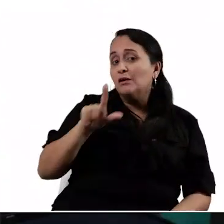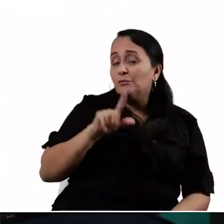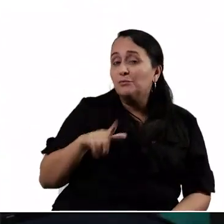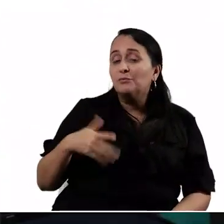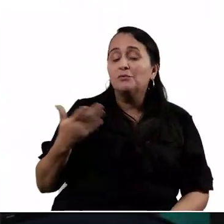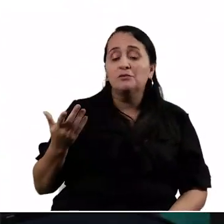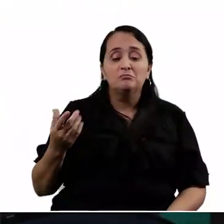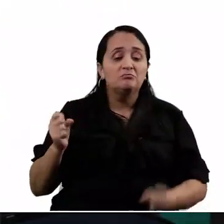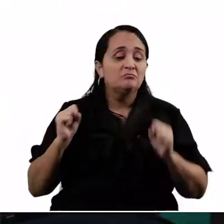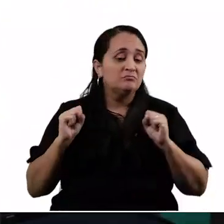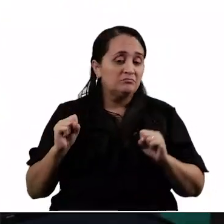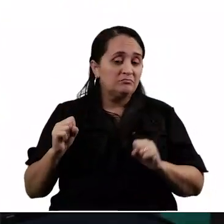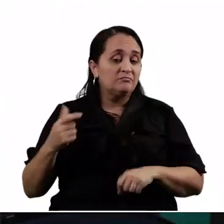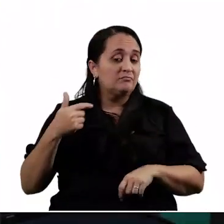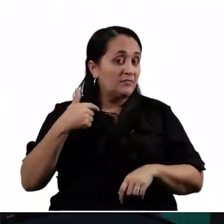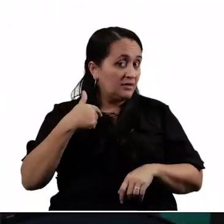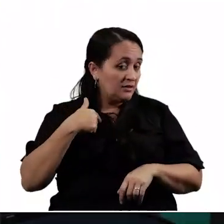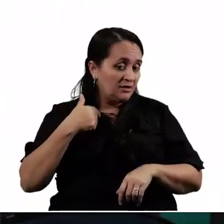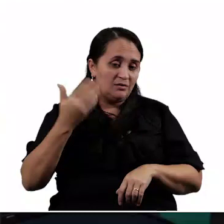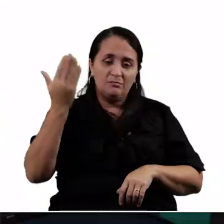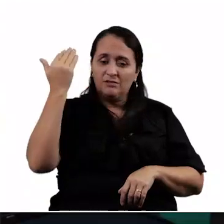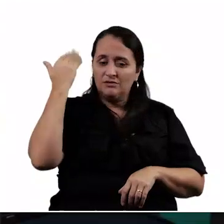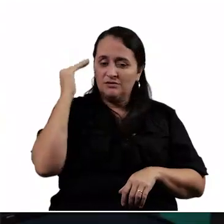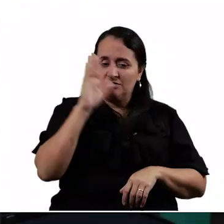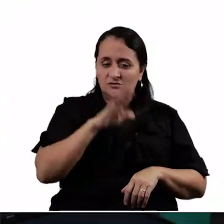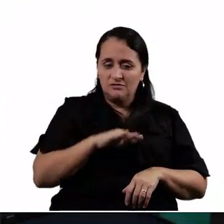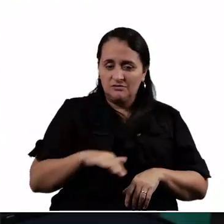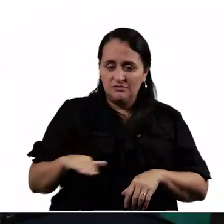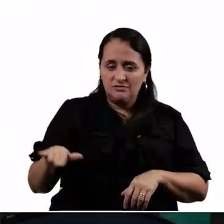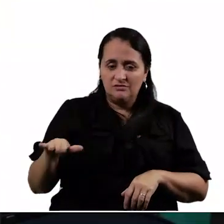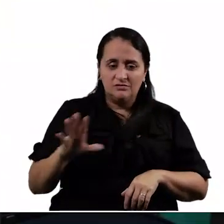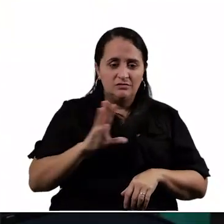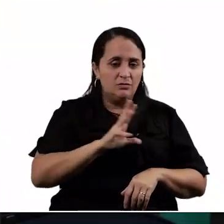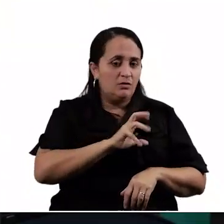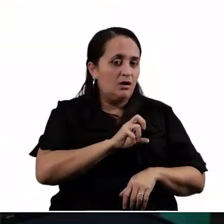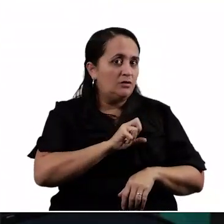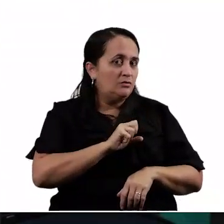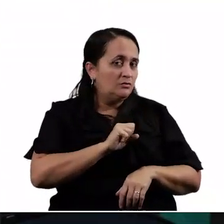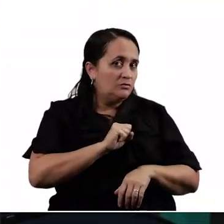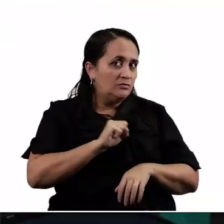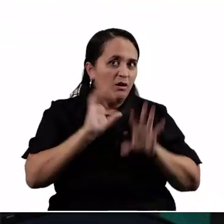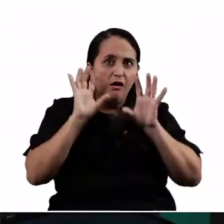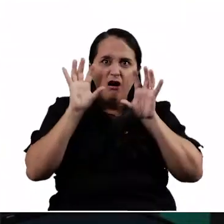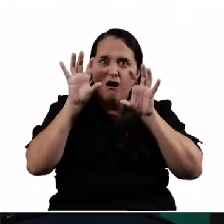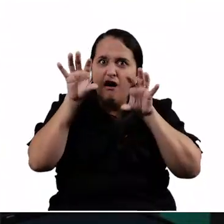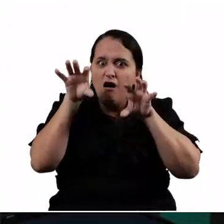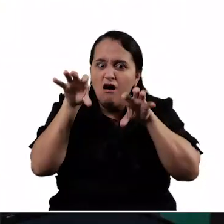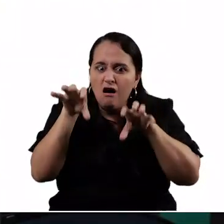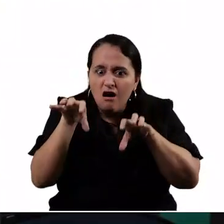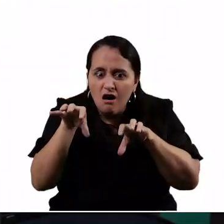eu quando era criança igual a vocês eu adorava assistir filme de terror história de